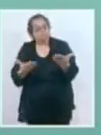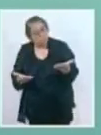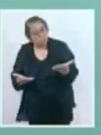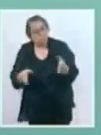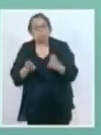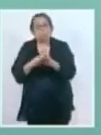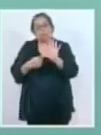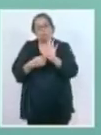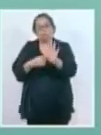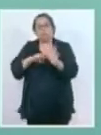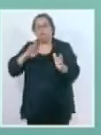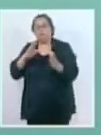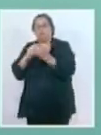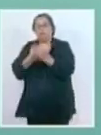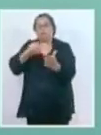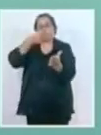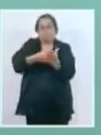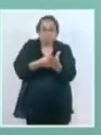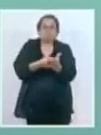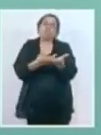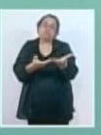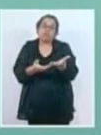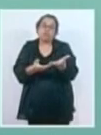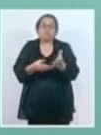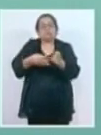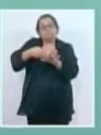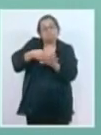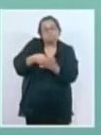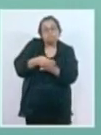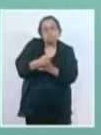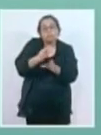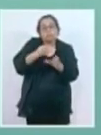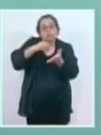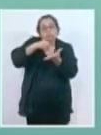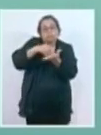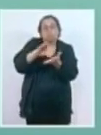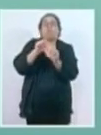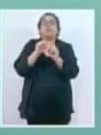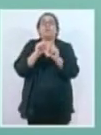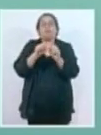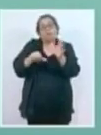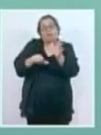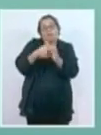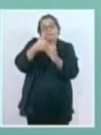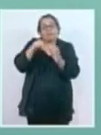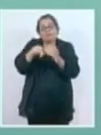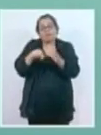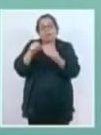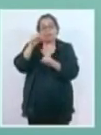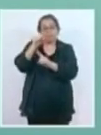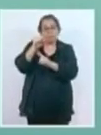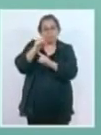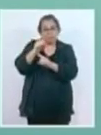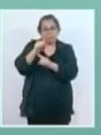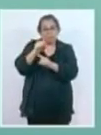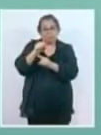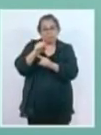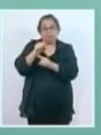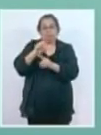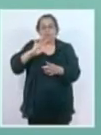emenda impositiva que nós direcionamos. Importa muito dizer que a primeira emenda que direcionei para a implantação do semáforo foi